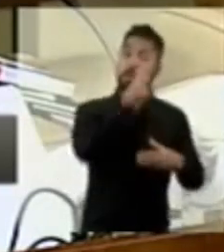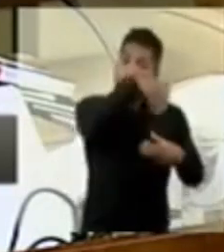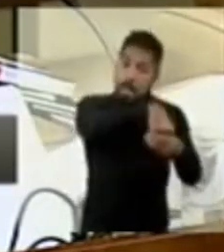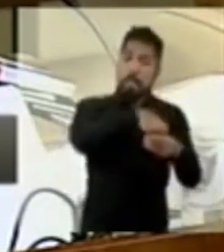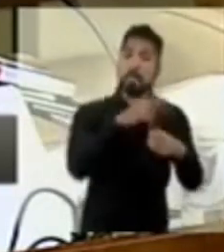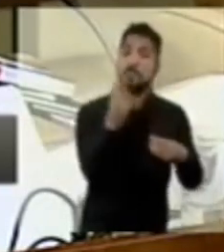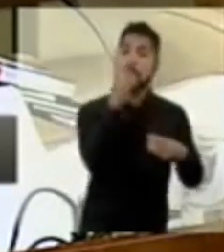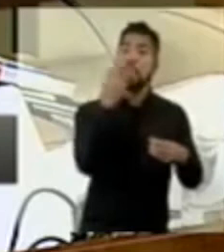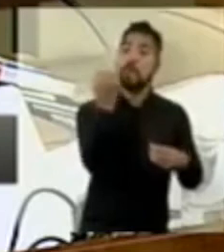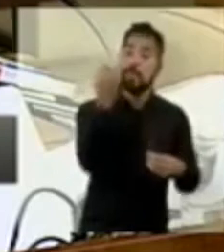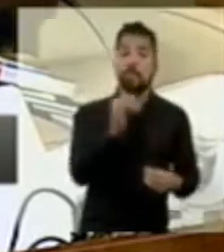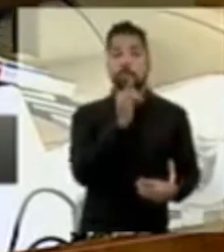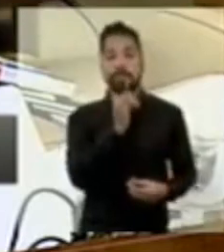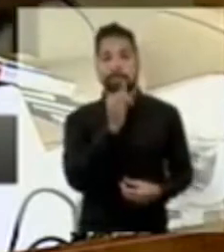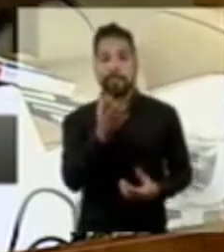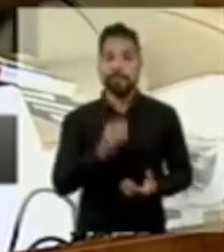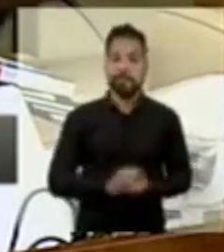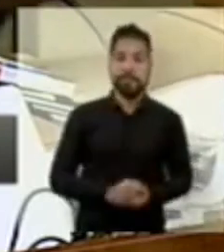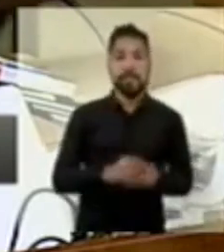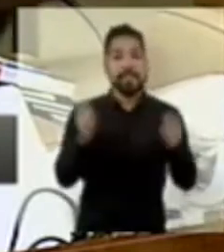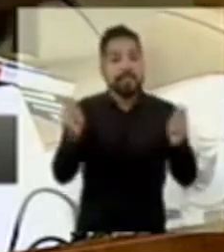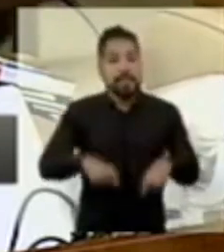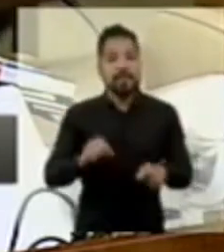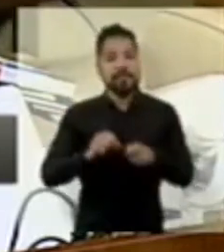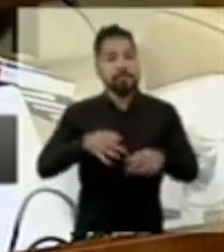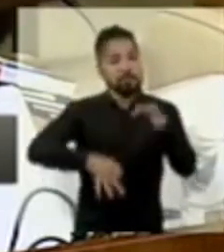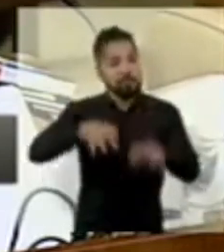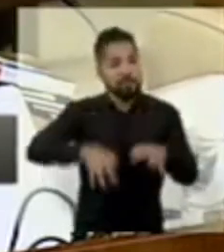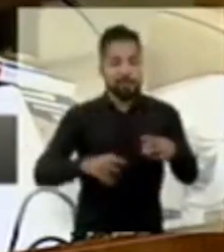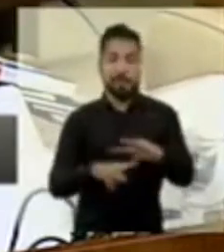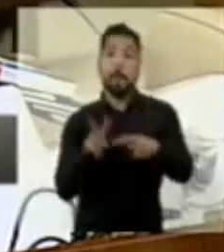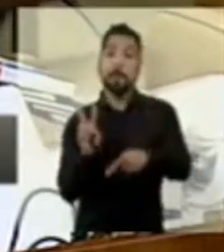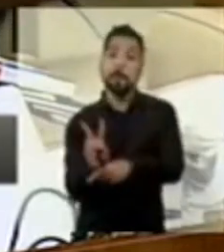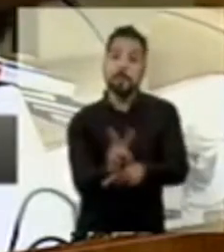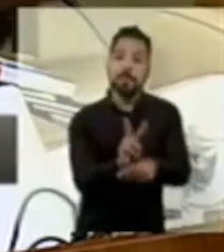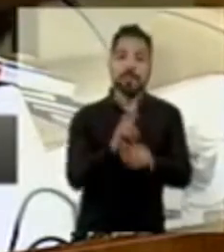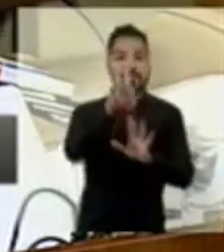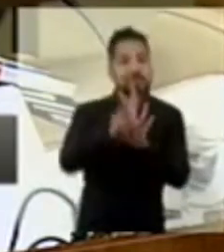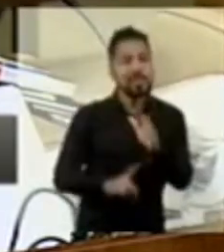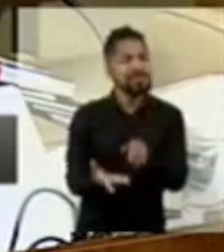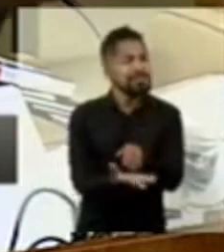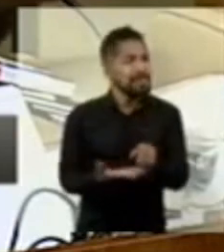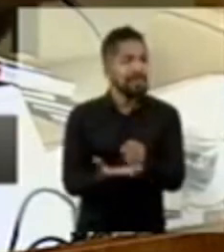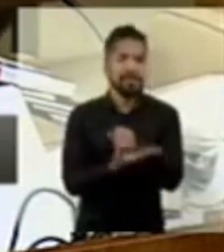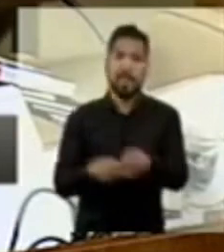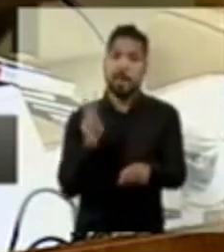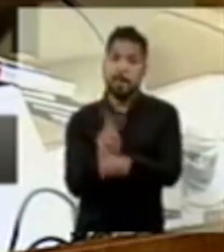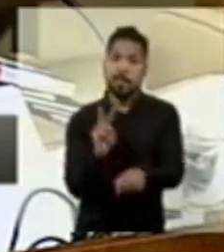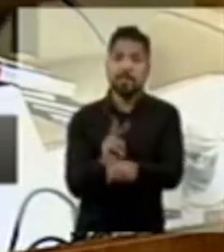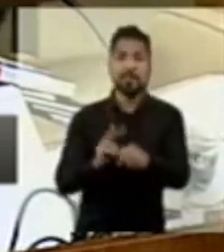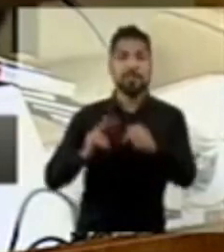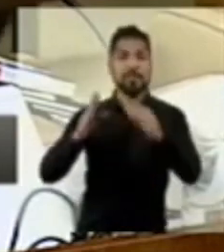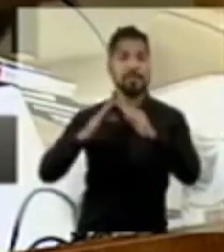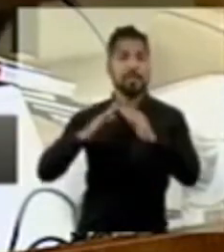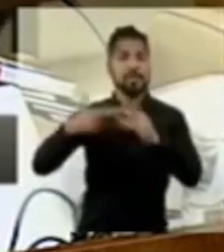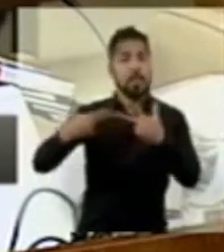importantes como a realização da justiça a proteção de direitos fundamentais à proteção do patrimônio público